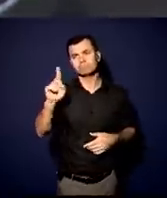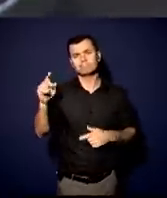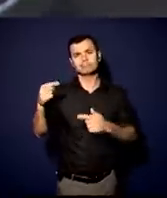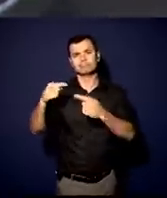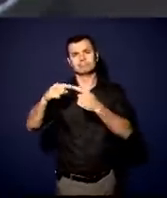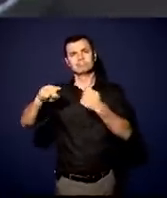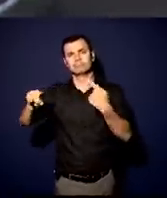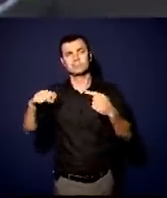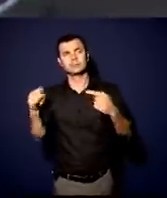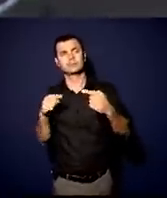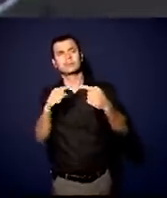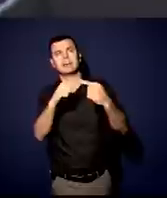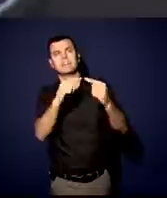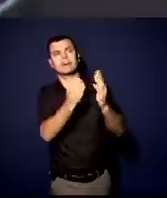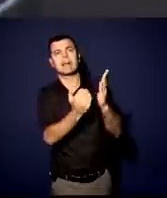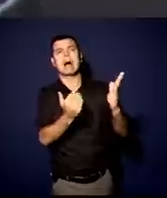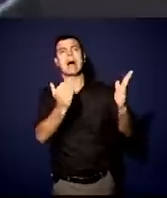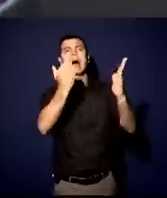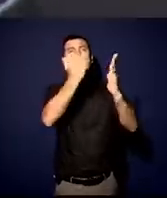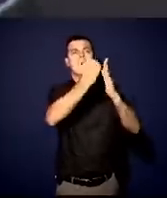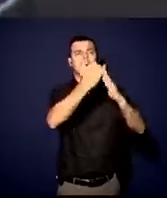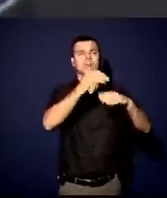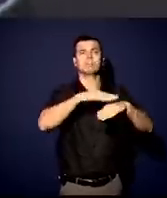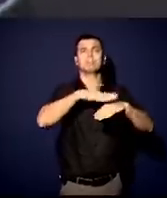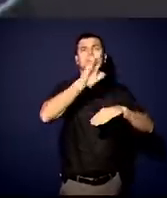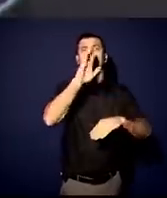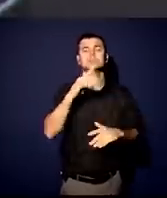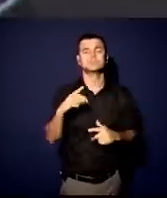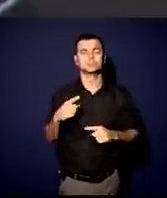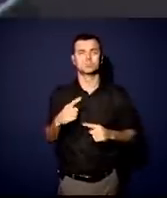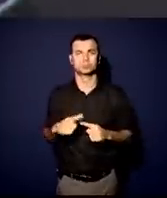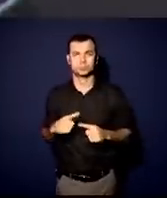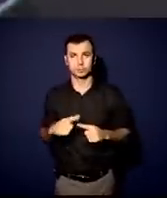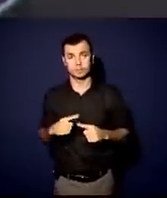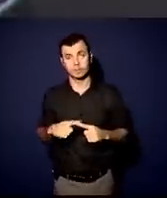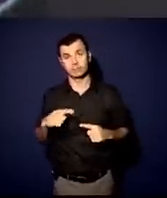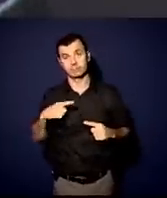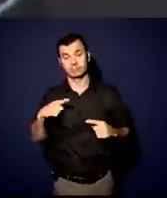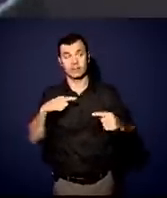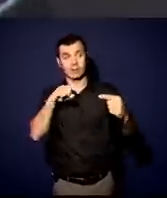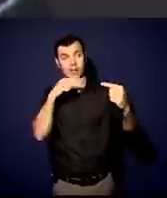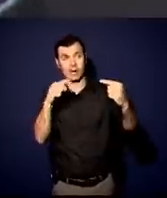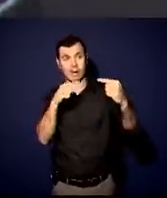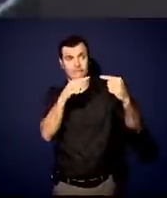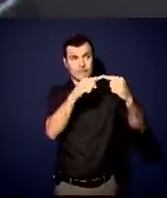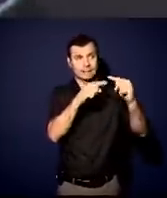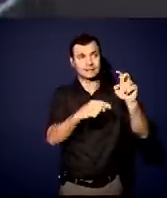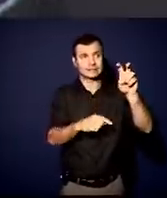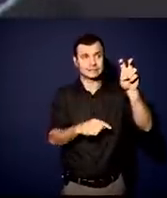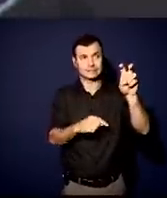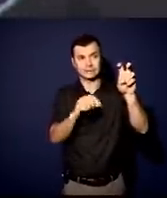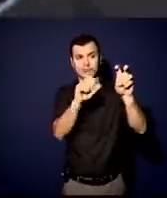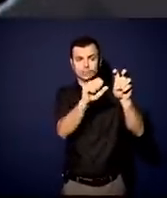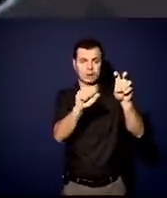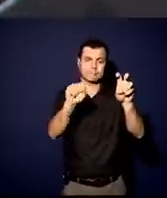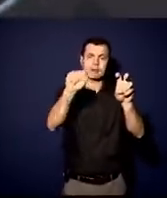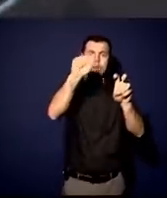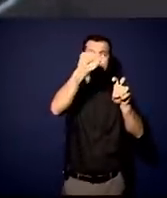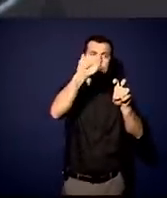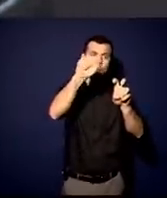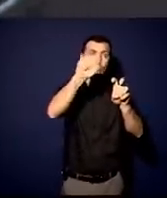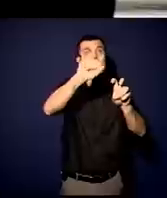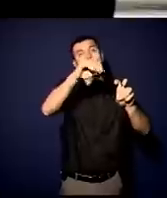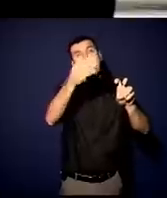uma meta mais alta porque a única coisa que vai fazer é pegar a meta de 5 e jogar para oito em vez de pegar uma meta de 3 e jogar para seis